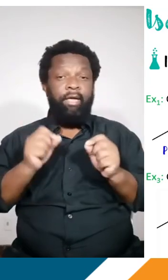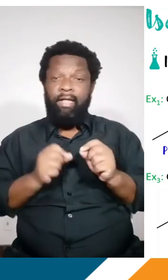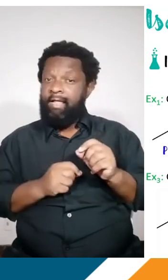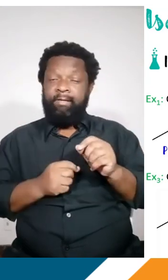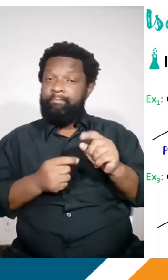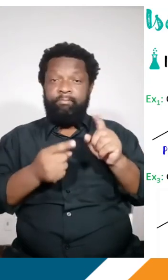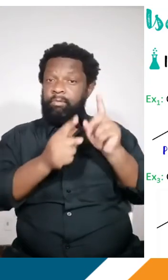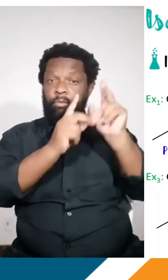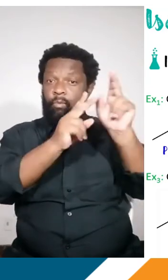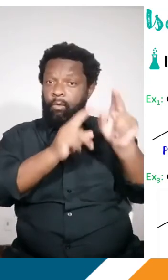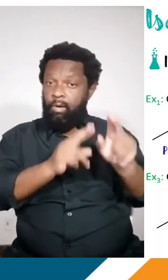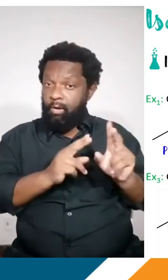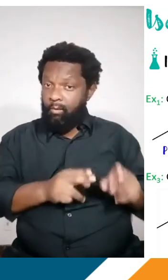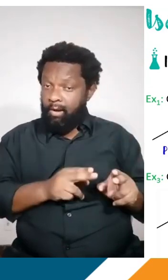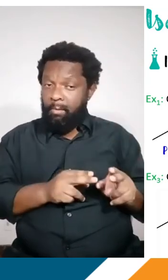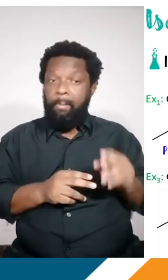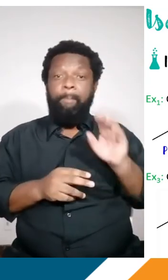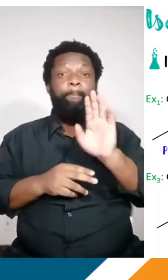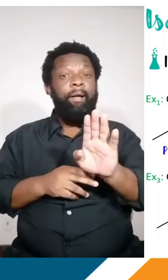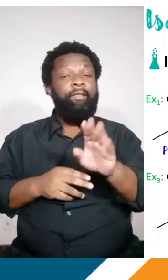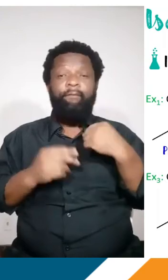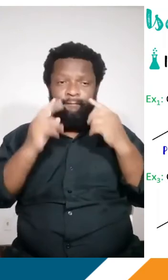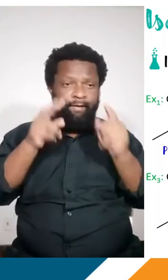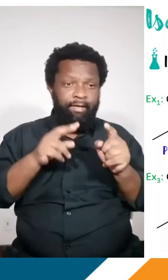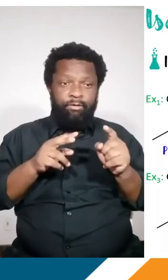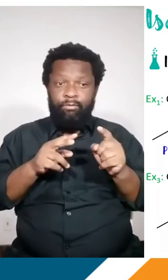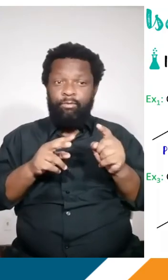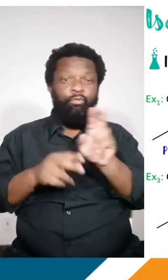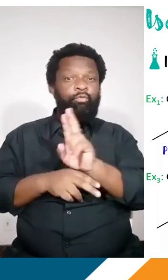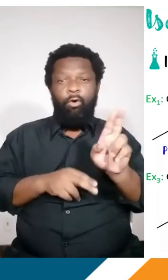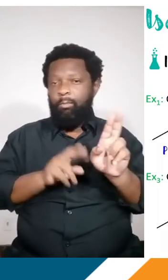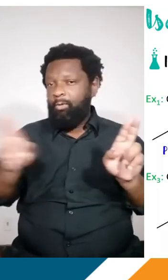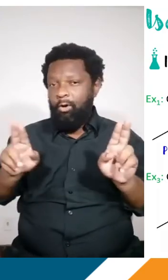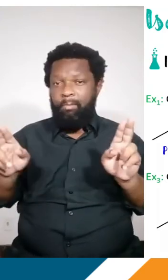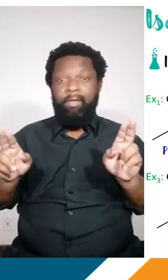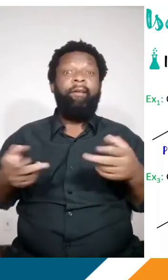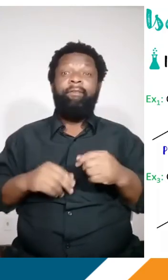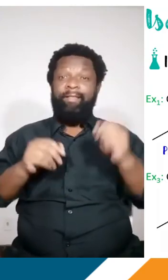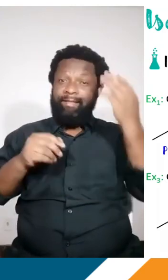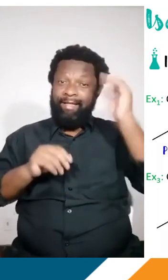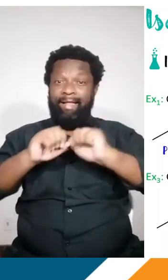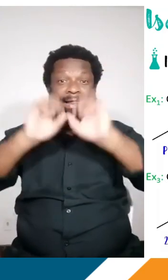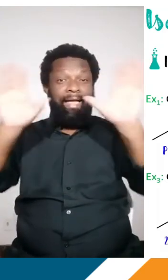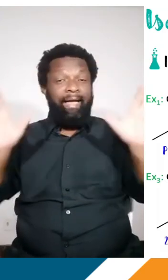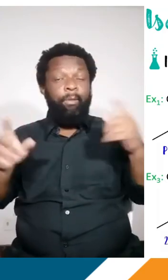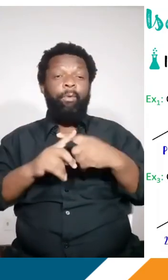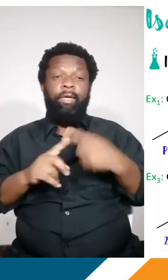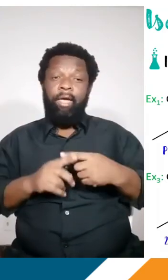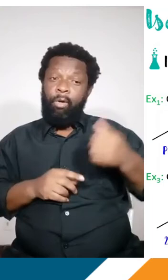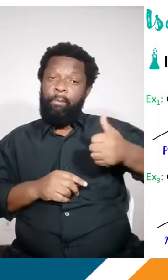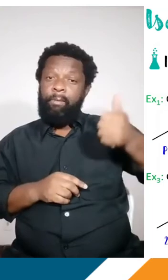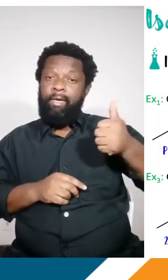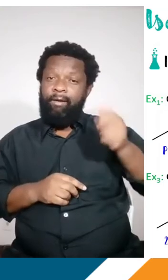mesma função, classificação de cadeia também é a mesma, e aí quando eu olho para os nomes isso fica ainda mais claro, porque esse